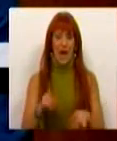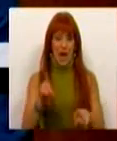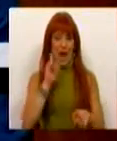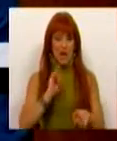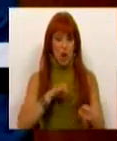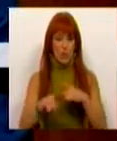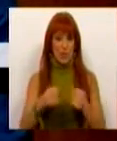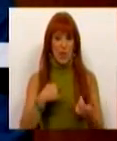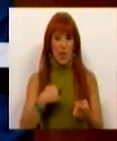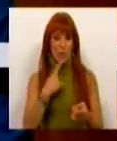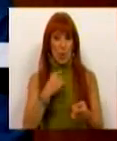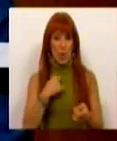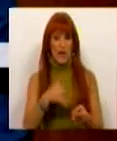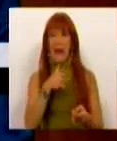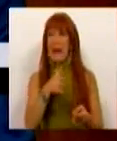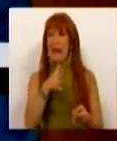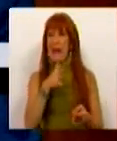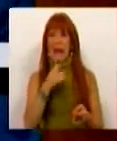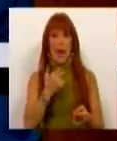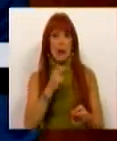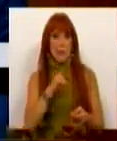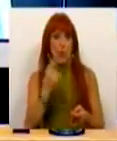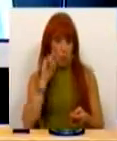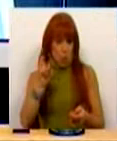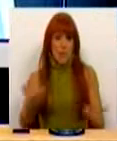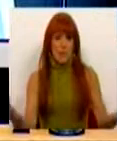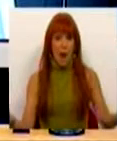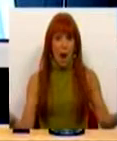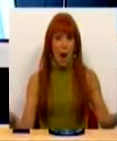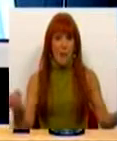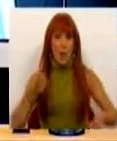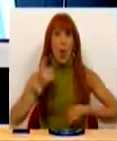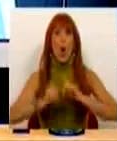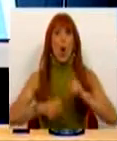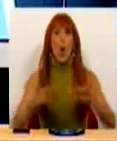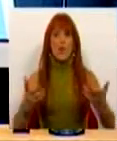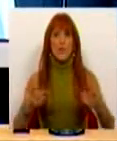a senhora Deputada não faz a perguntas retóricas de cuja resposta conhece.